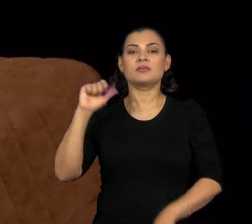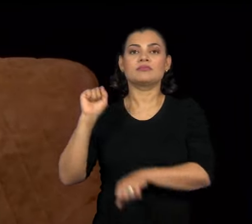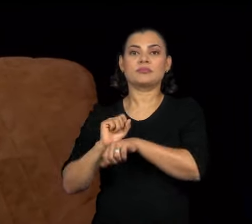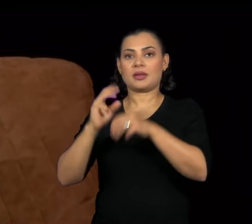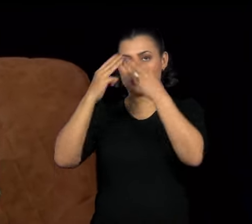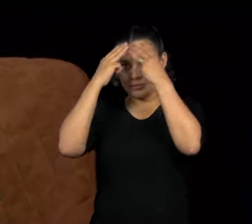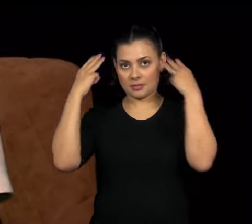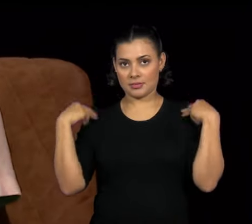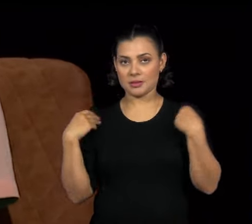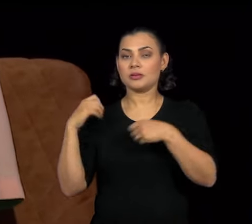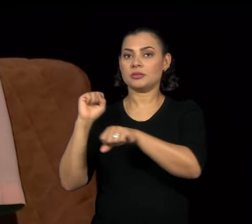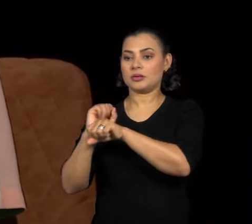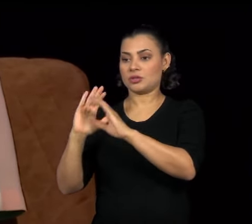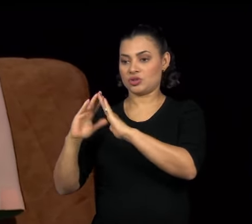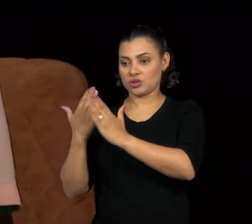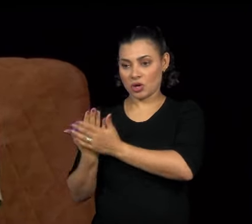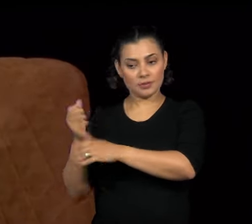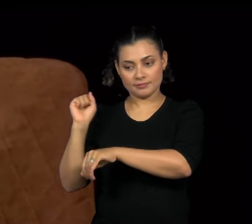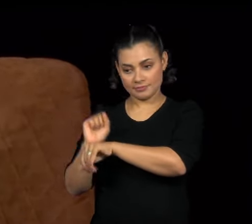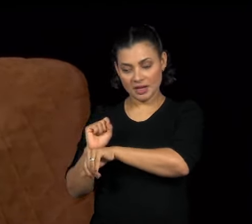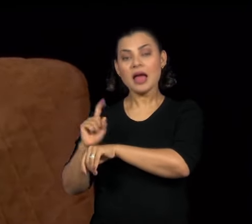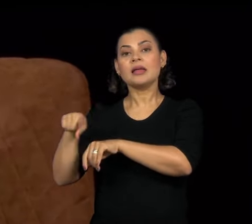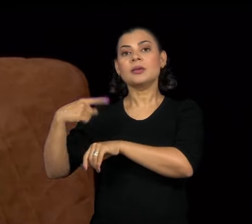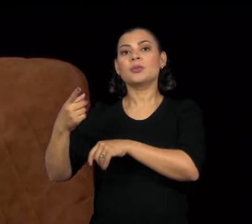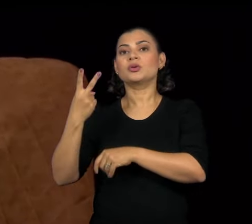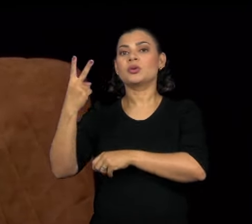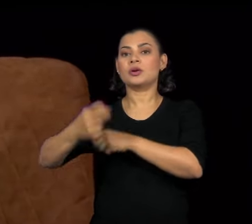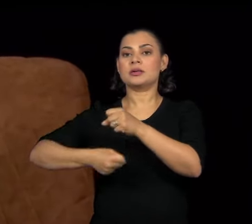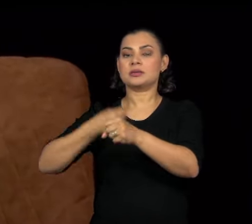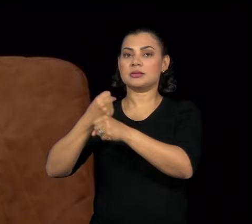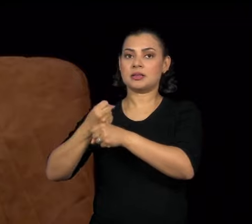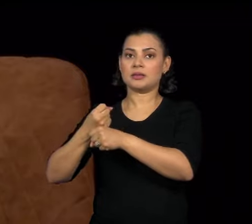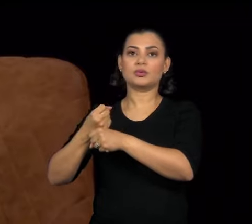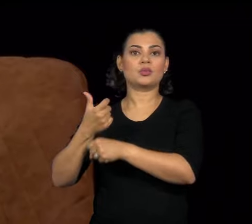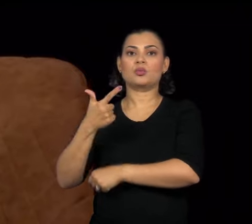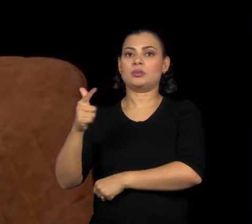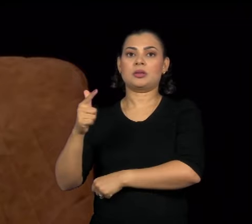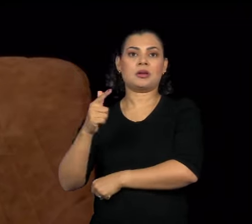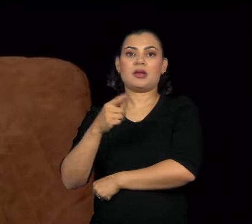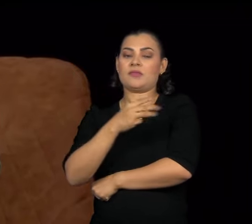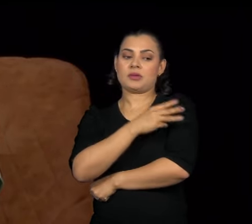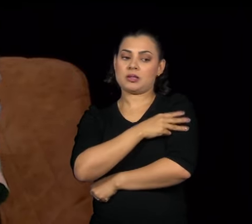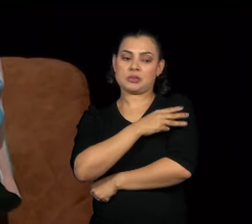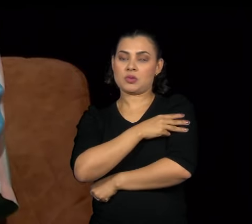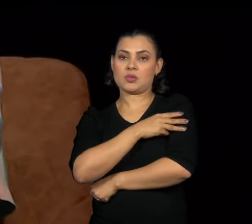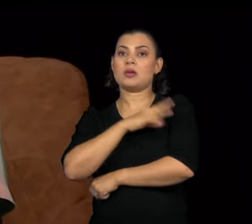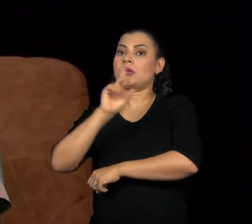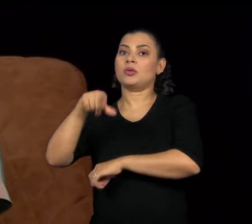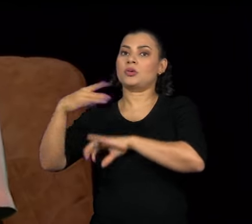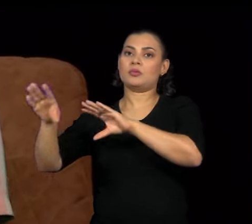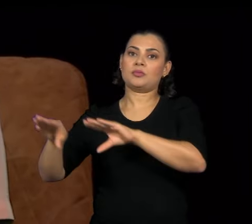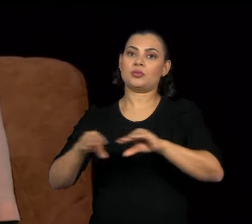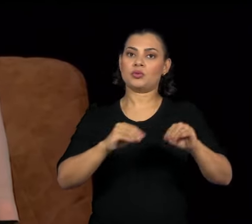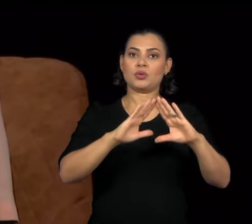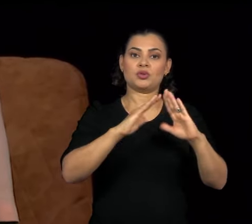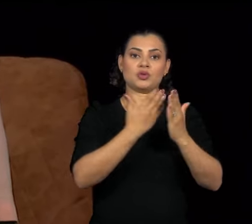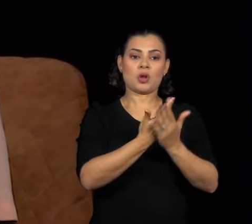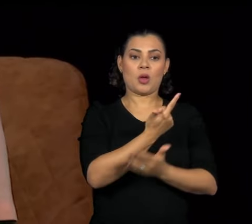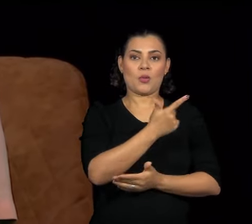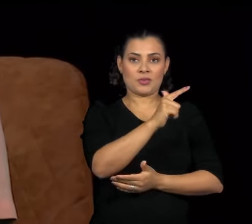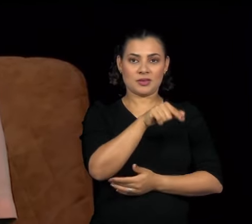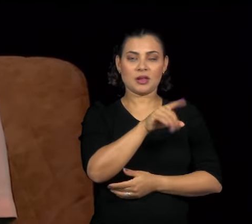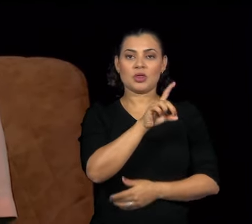Freiras, 2 anos. Eles não teve o terceiro ano primário lá e todo mundo foi para o Colégio Dom Vital.